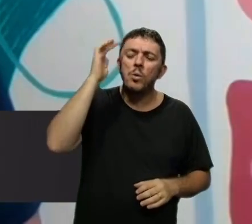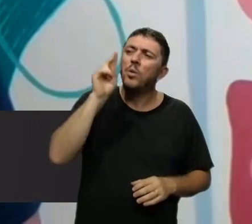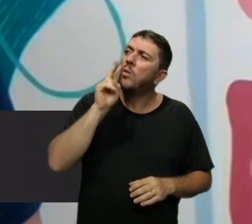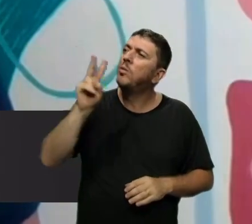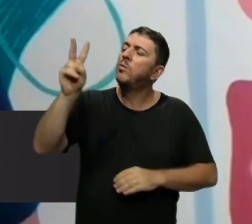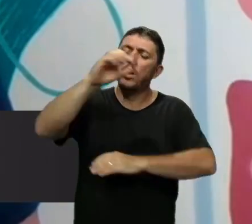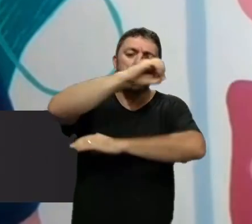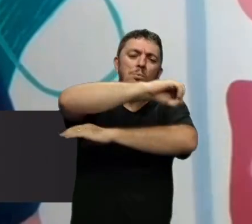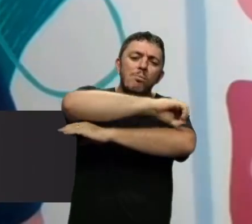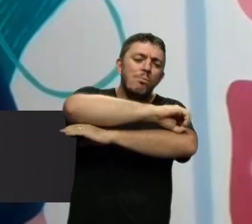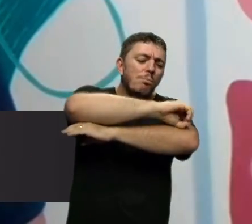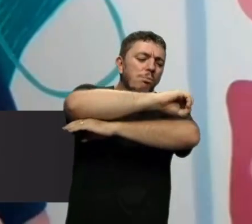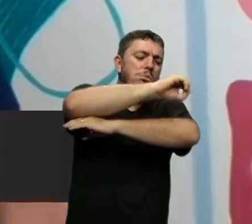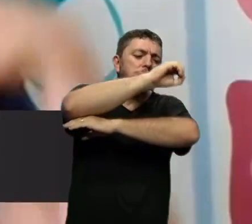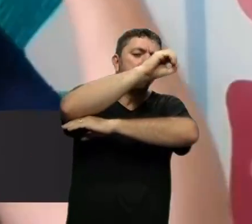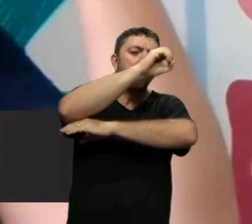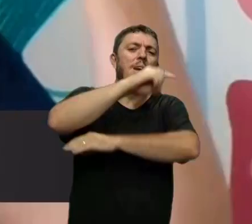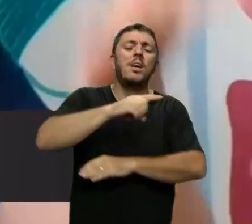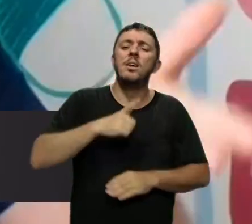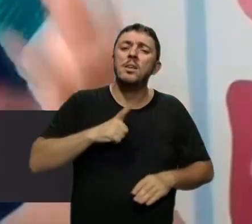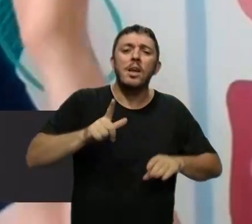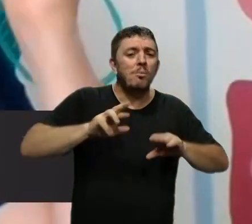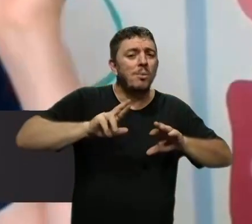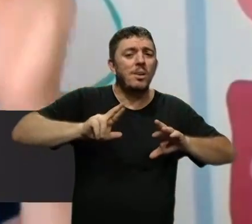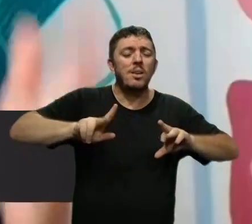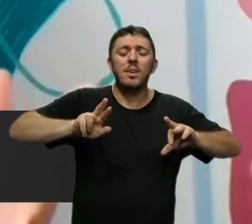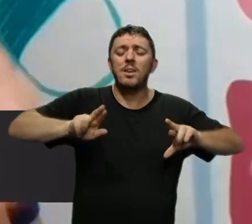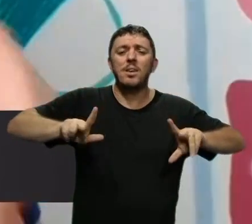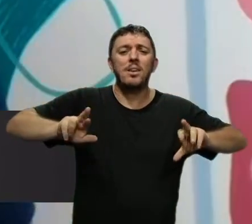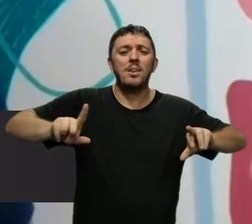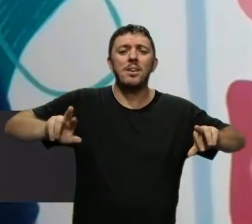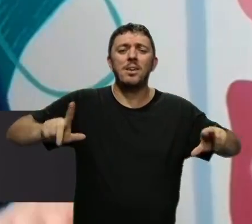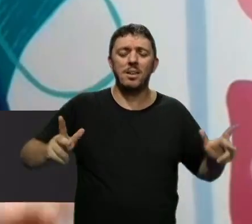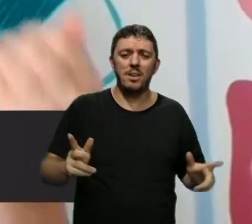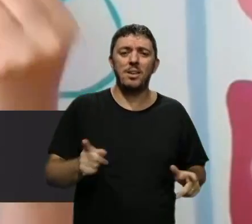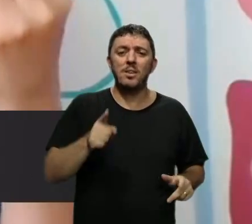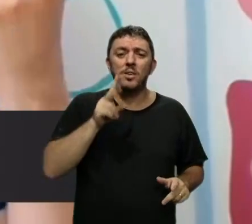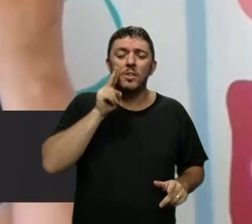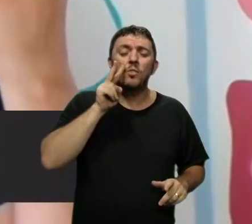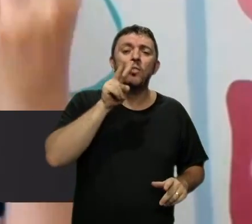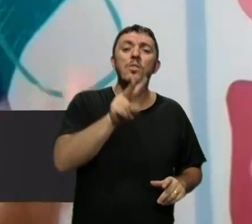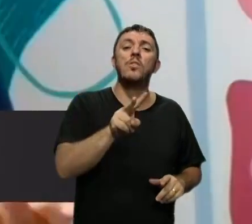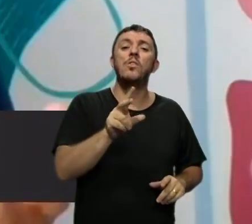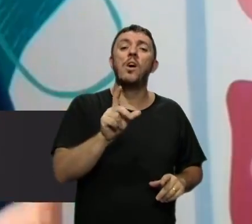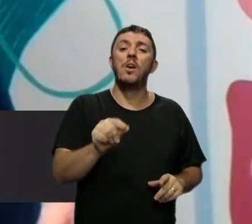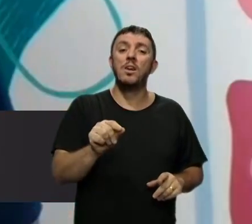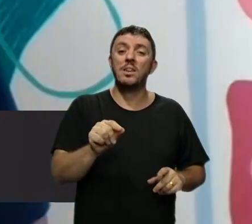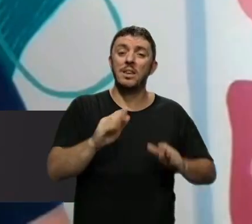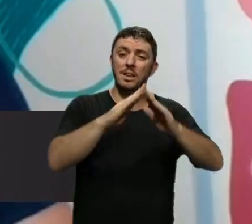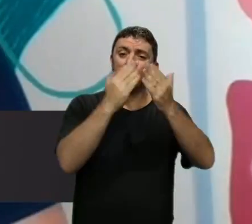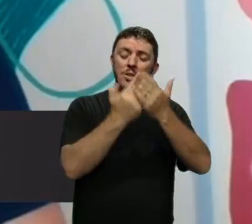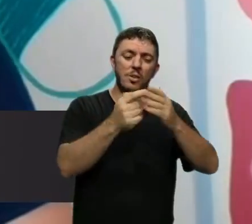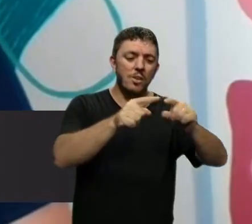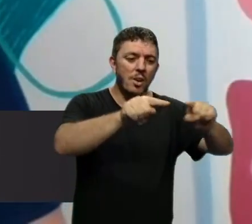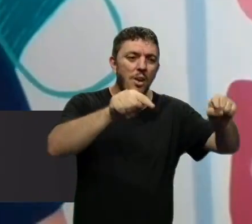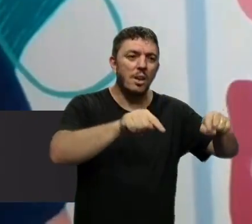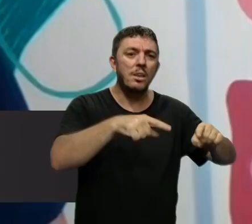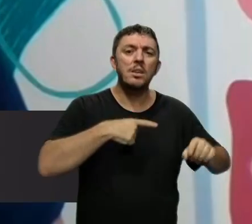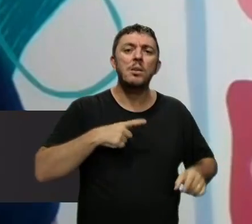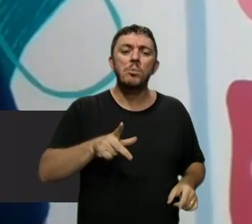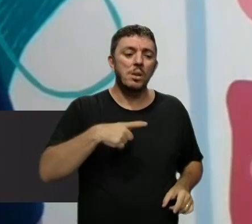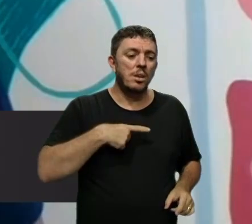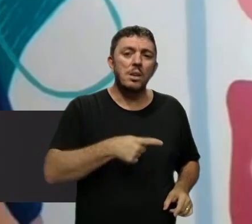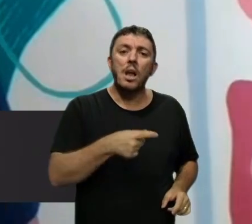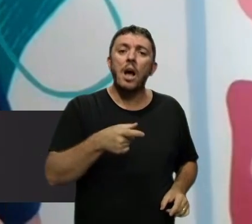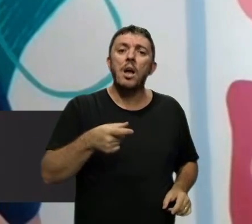você olhar para o seu jardim, para a sua sacada, para o pátio da sua escola todos os dias, sempre vai ter uma coisa inédita,